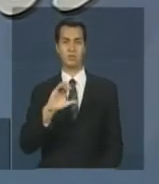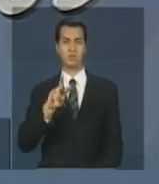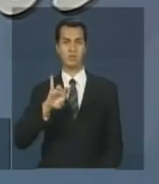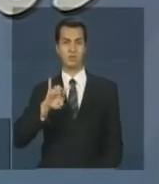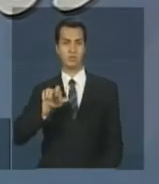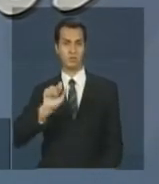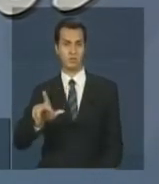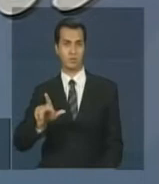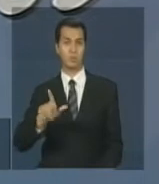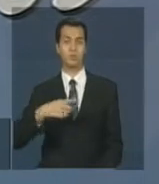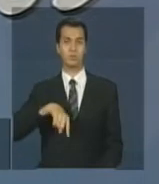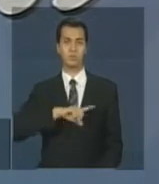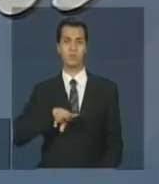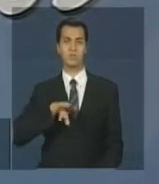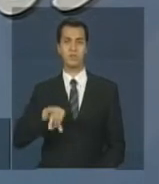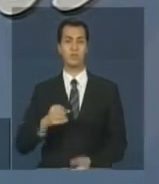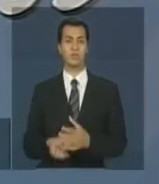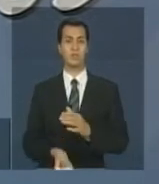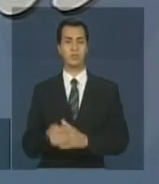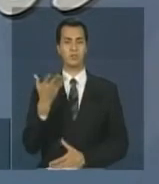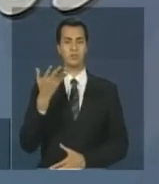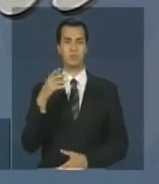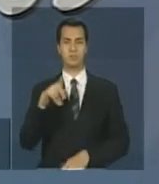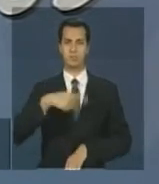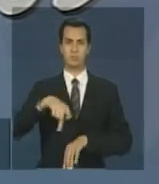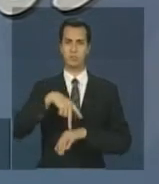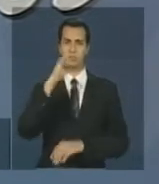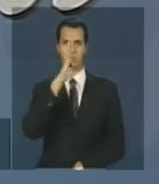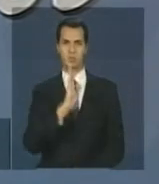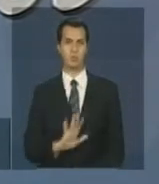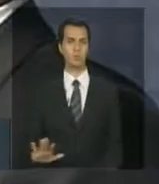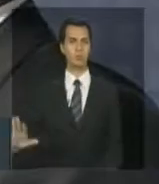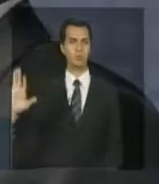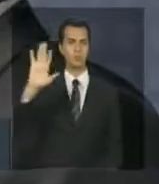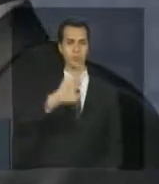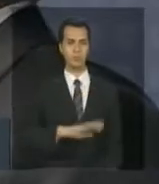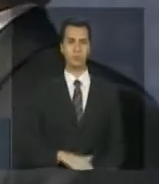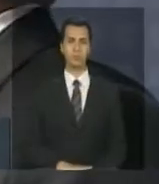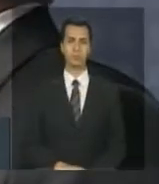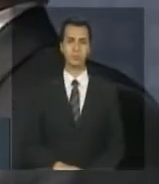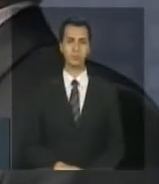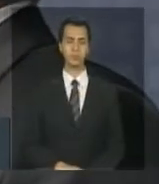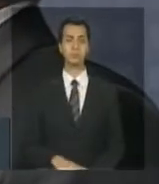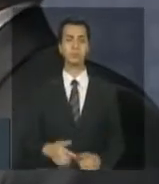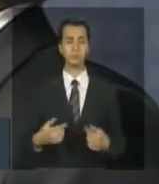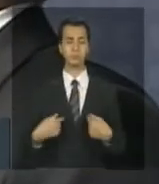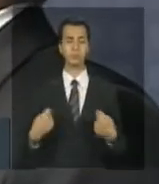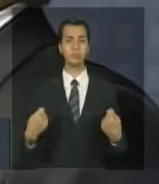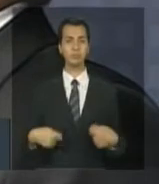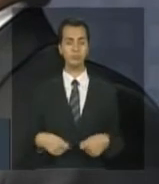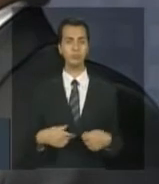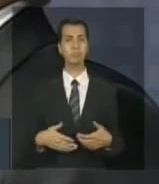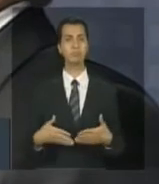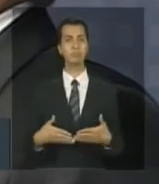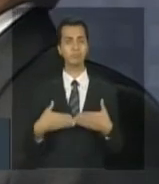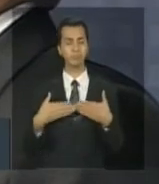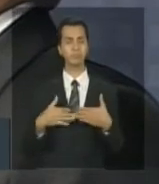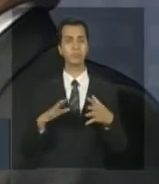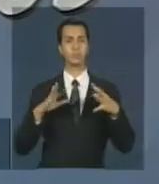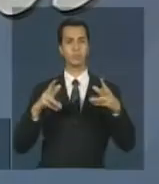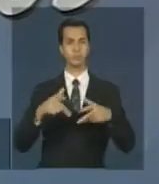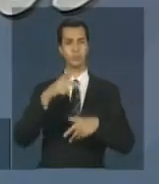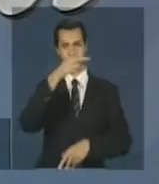nós vamos lançar isso para todo o país e eu não poderia Ministro me furtar de pedir aos